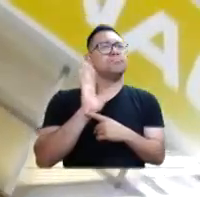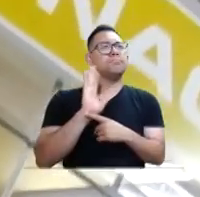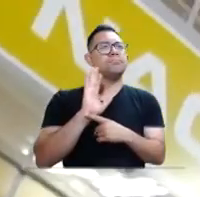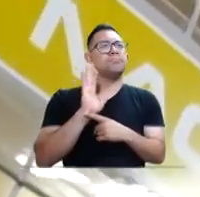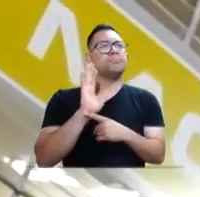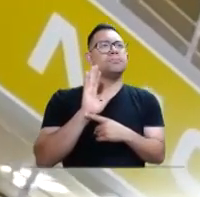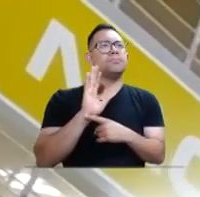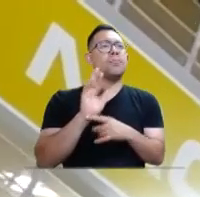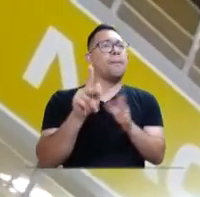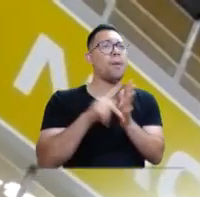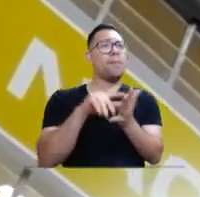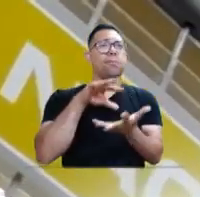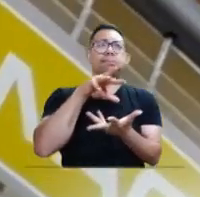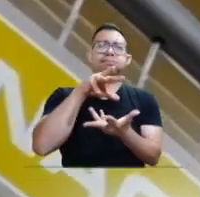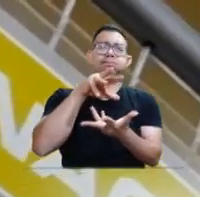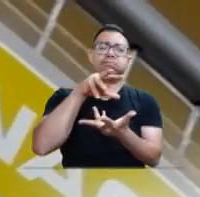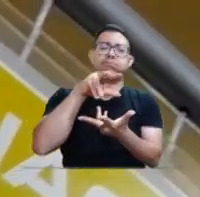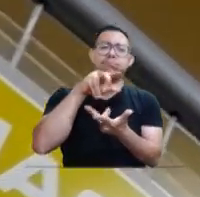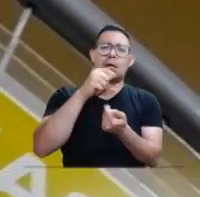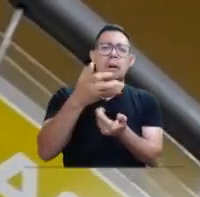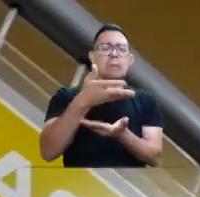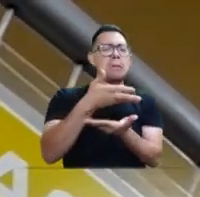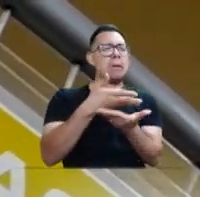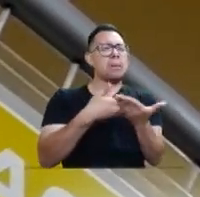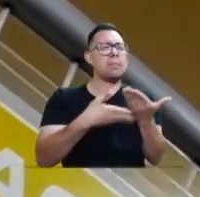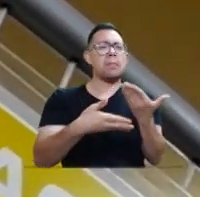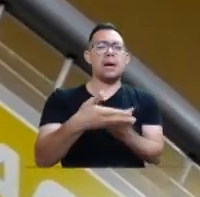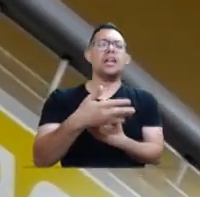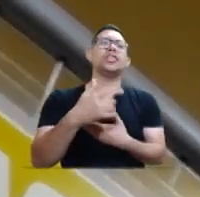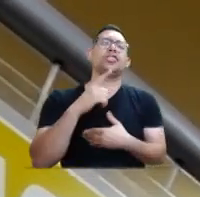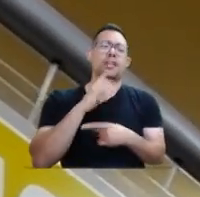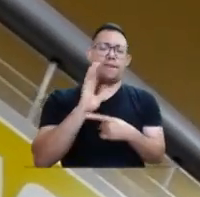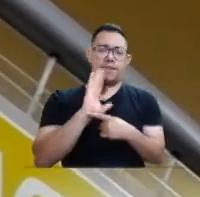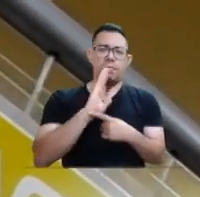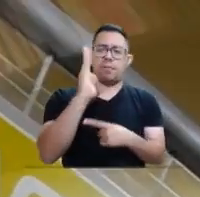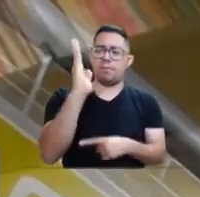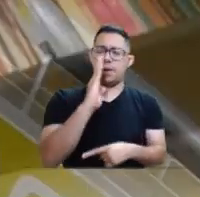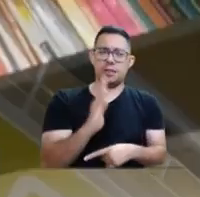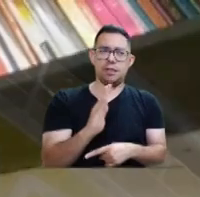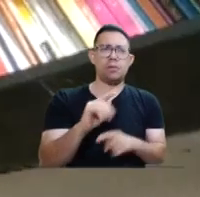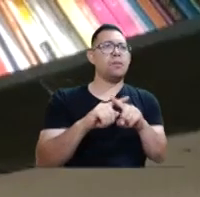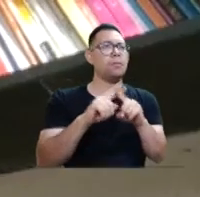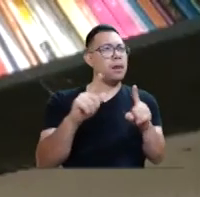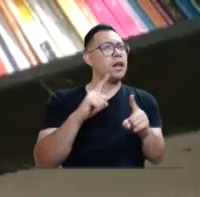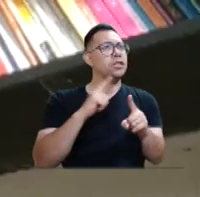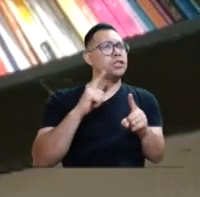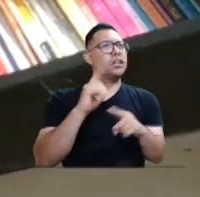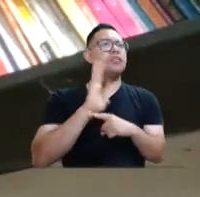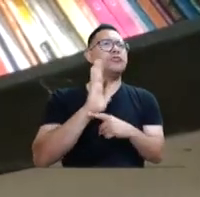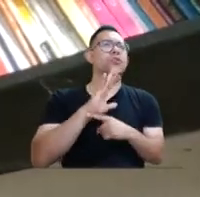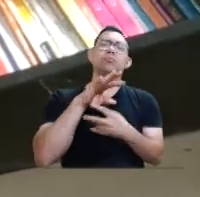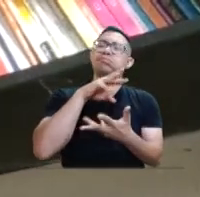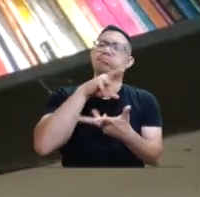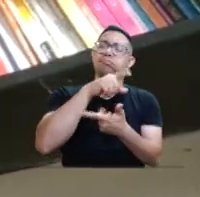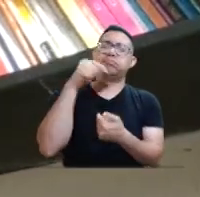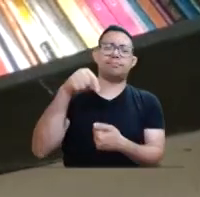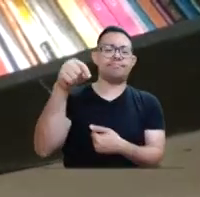arte do cinema do mundo todo transitavam, né? Então sempre foi um privilégio poder